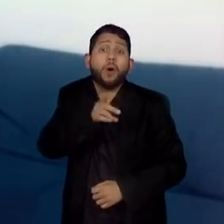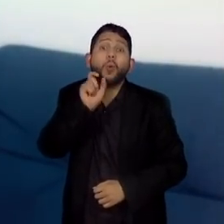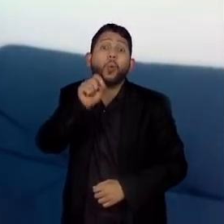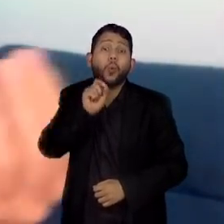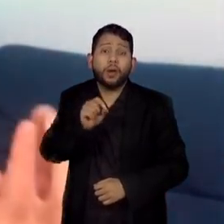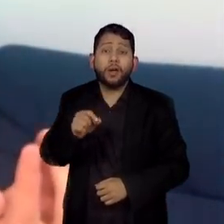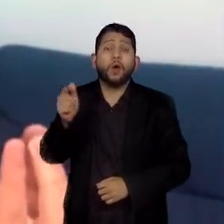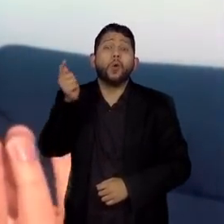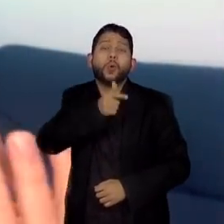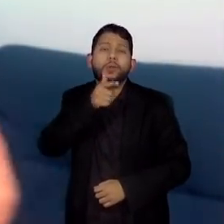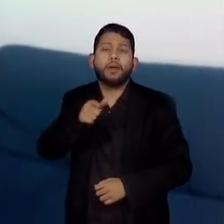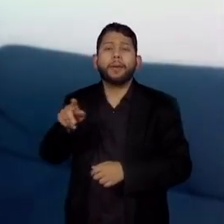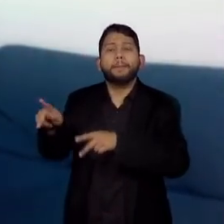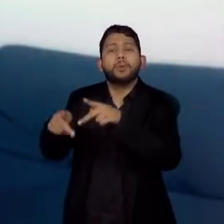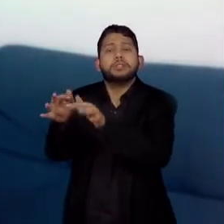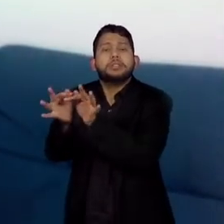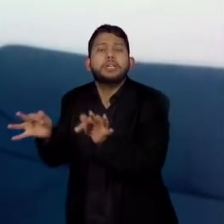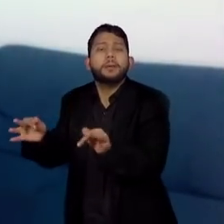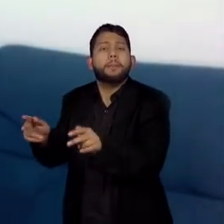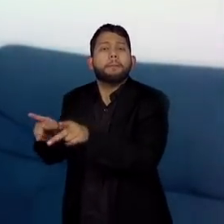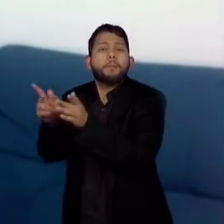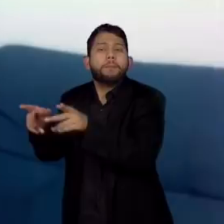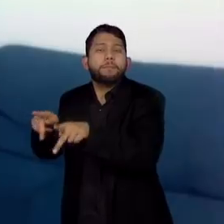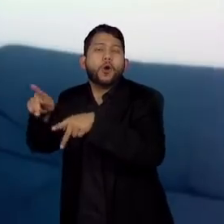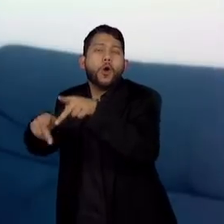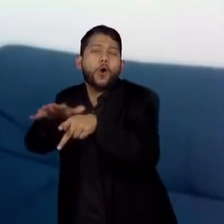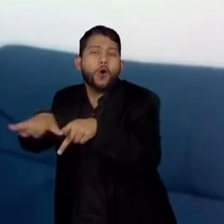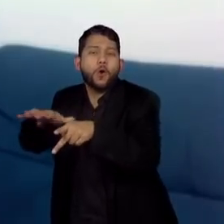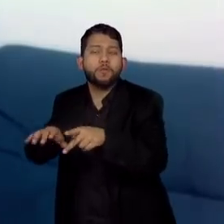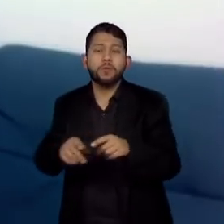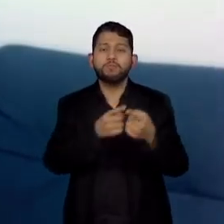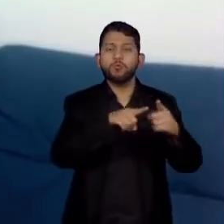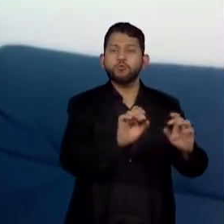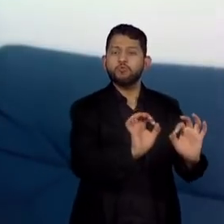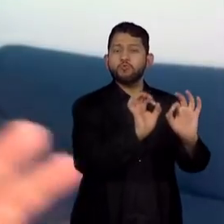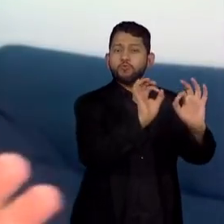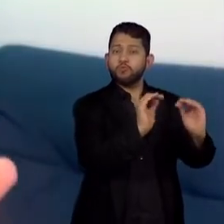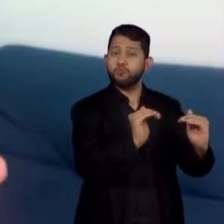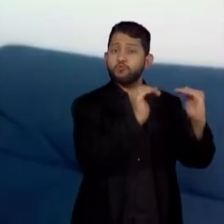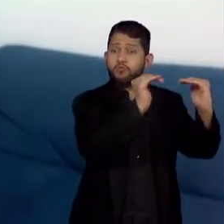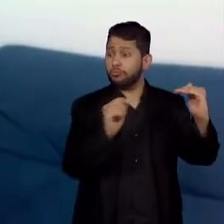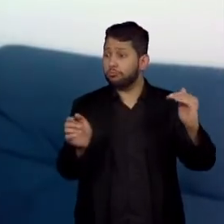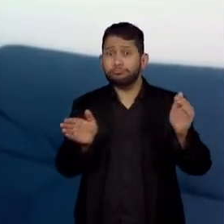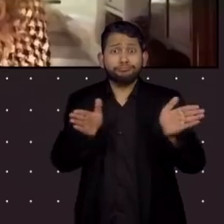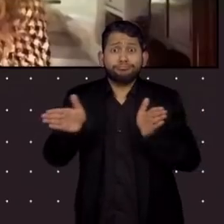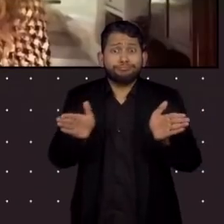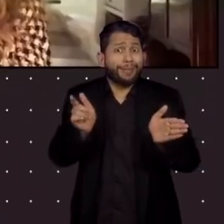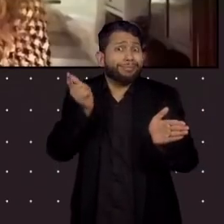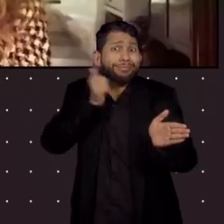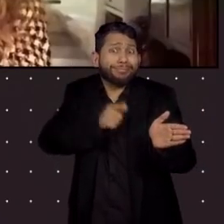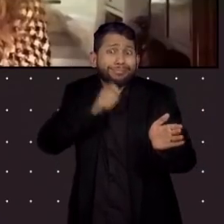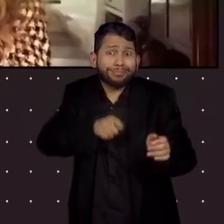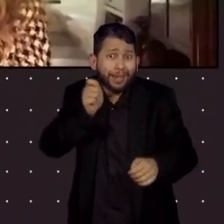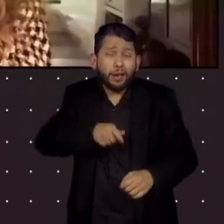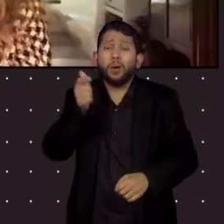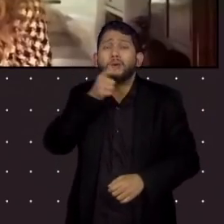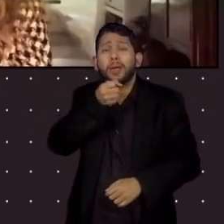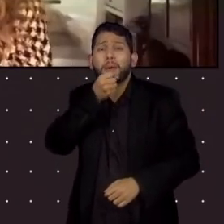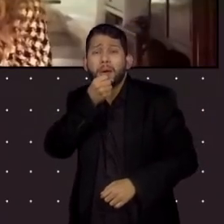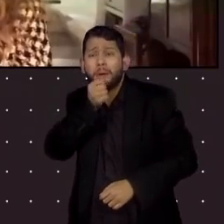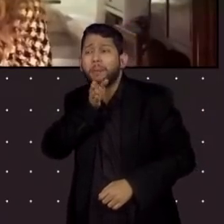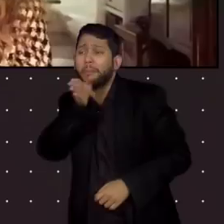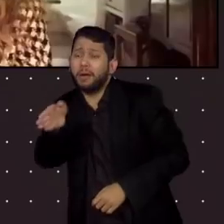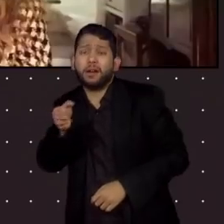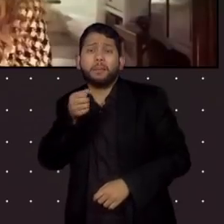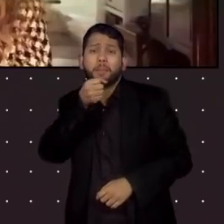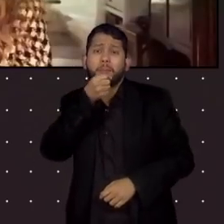entre o popular e o mais sofisticado. Ou seja, ela é aquela cantora que ela pode cantar tudo o que quiser, porque ela tem musicalidade. Ela